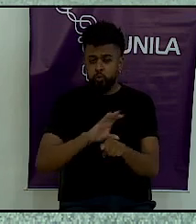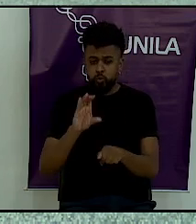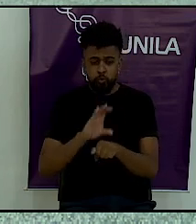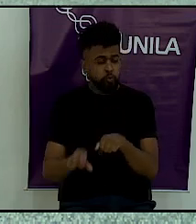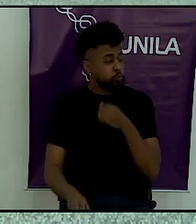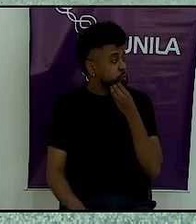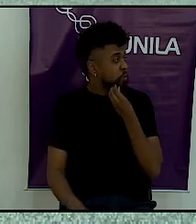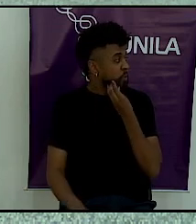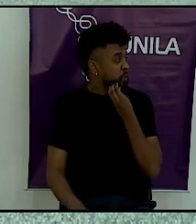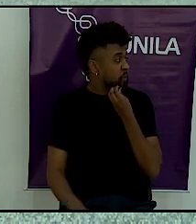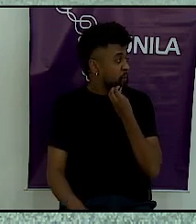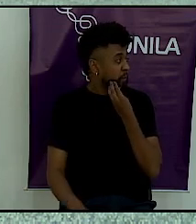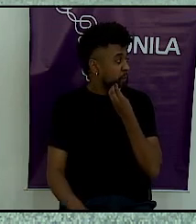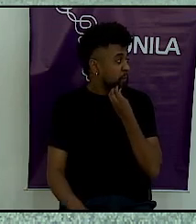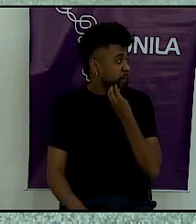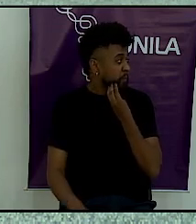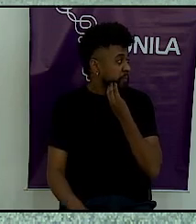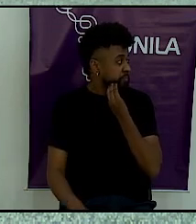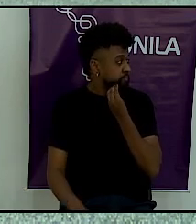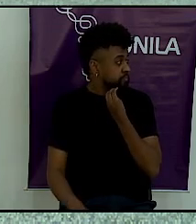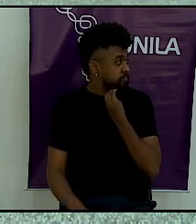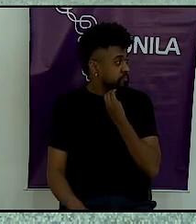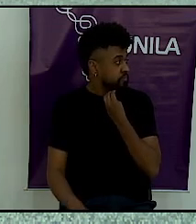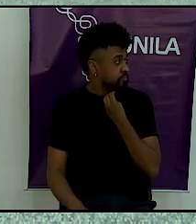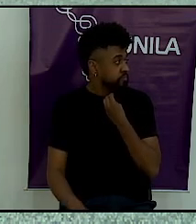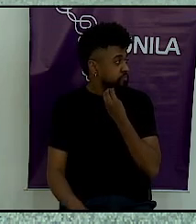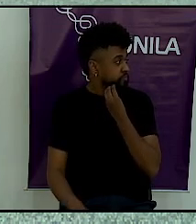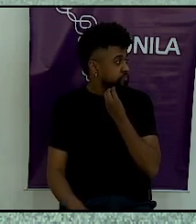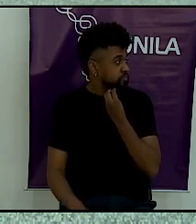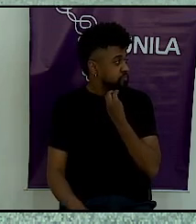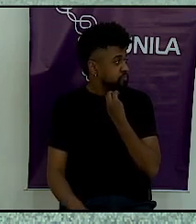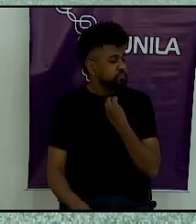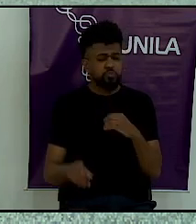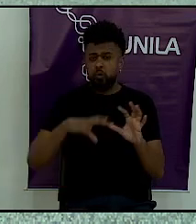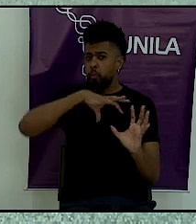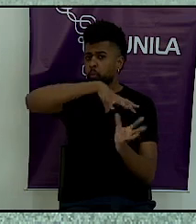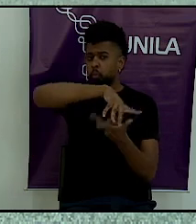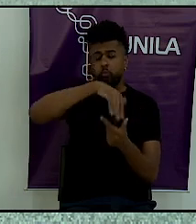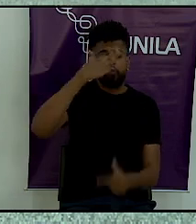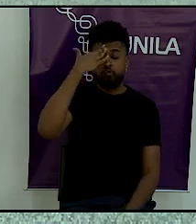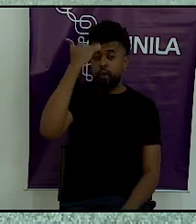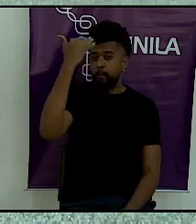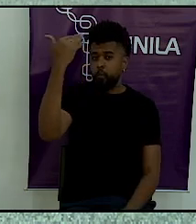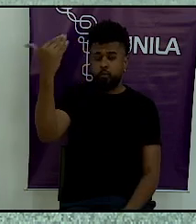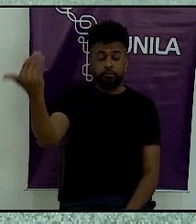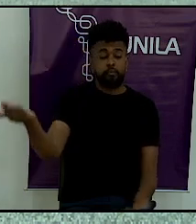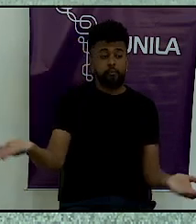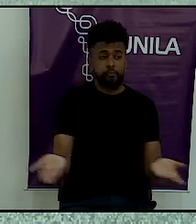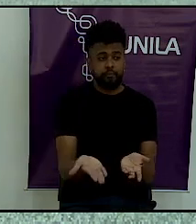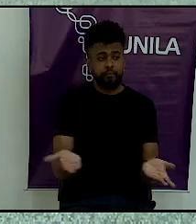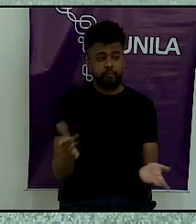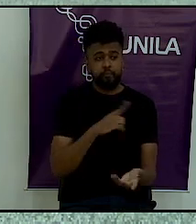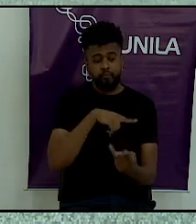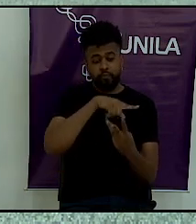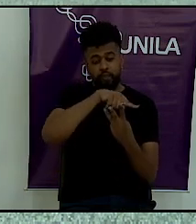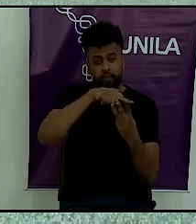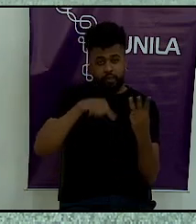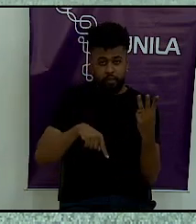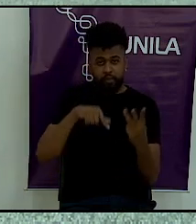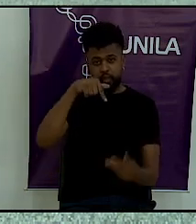né? Então, ele está mundialmente famoso. Atualmente, ele conta com 3 kits.